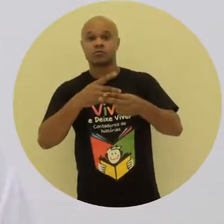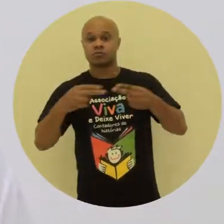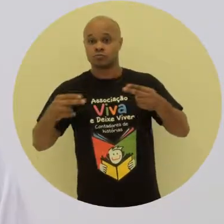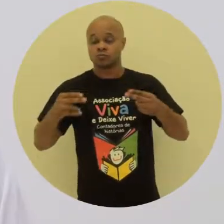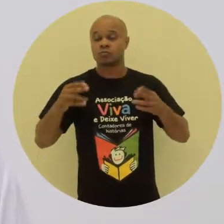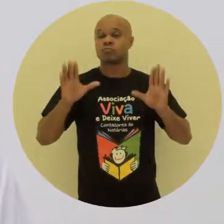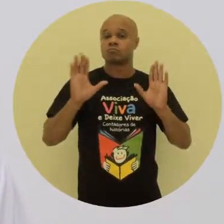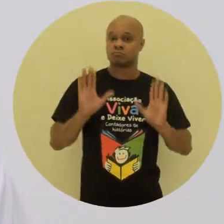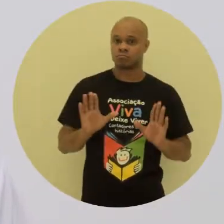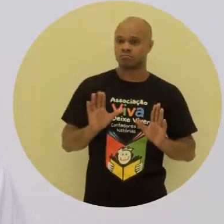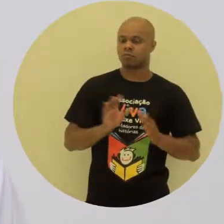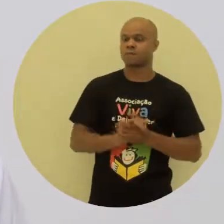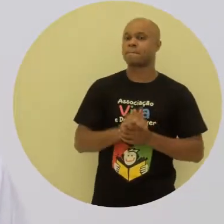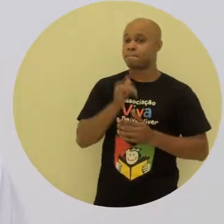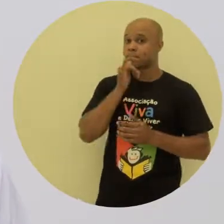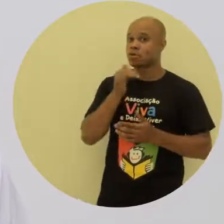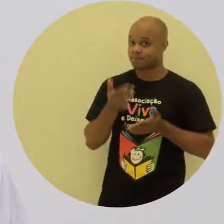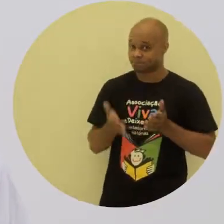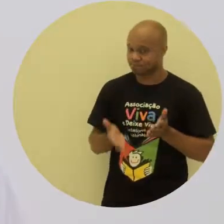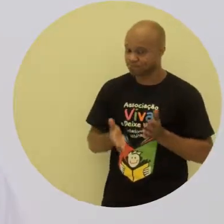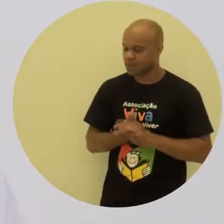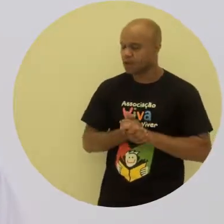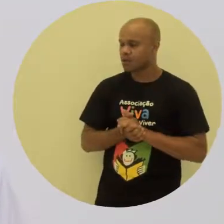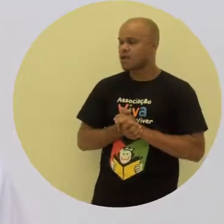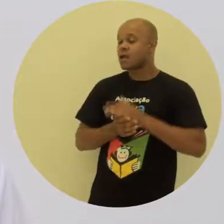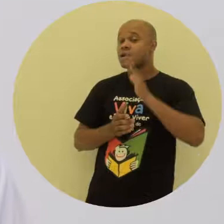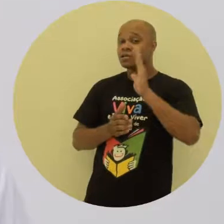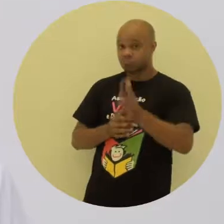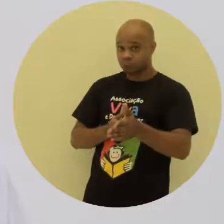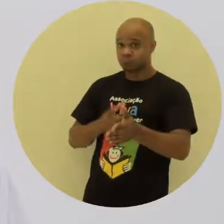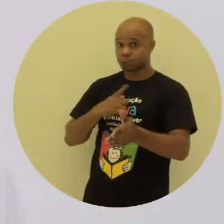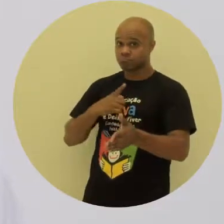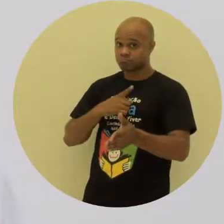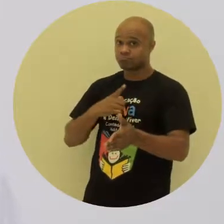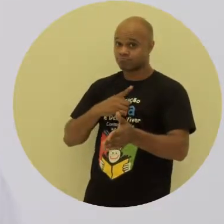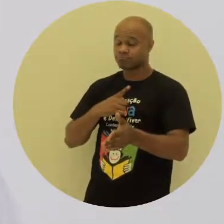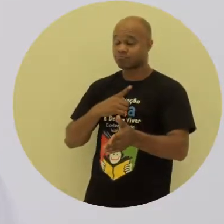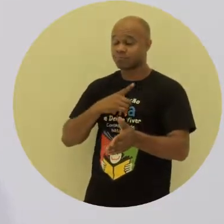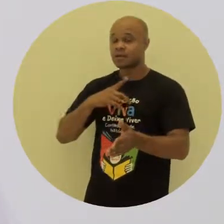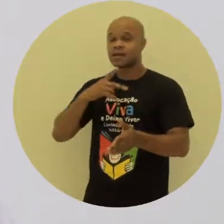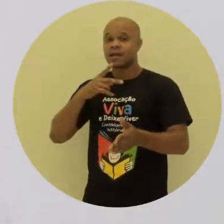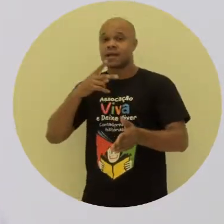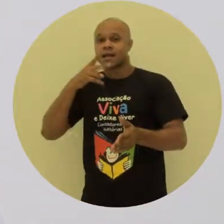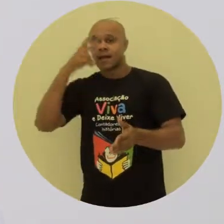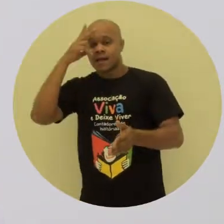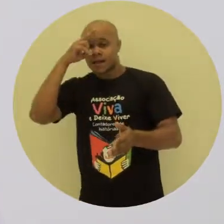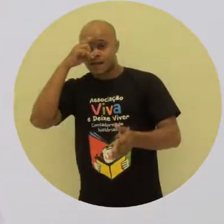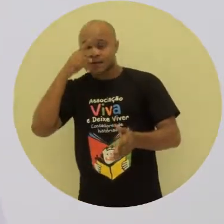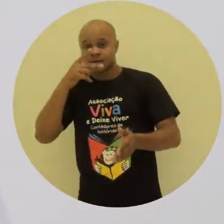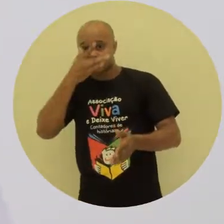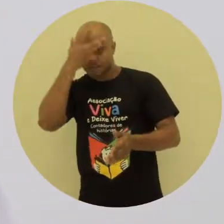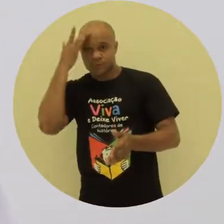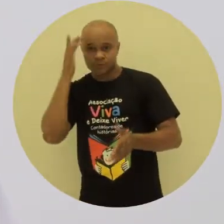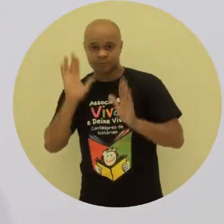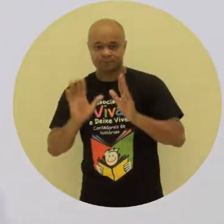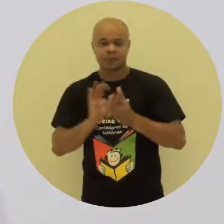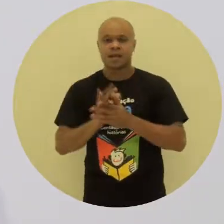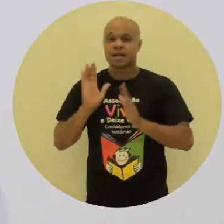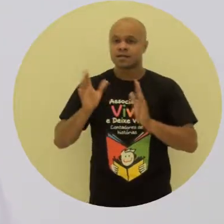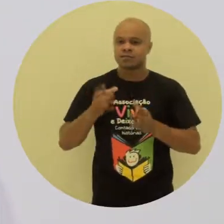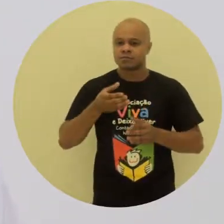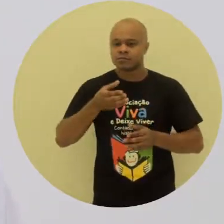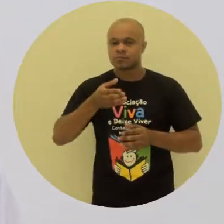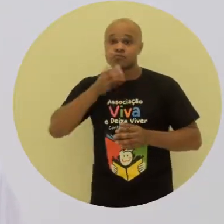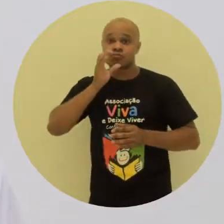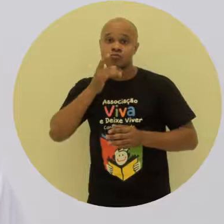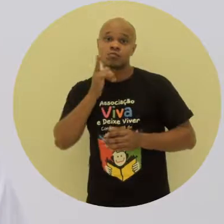na área de alimentação. Nós já tivemos alguns casos do contador de história dar a água para a criança e de repente